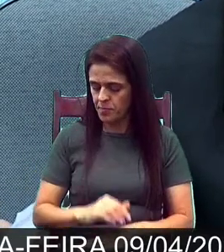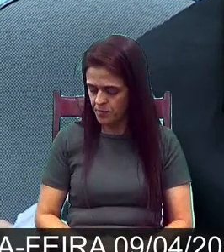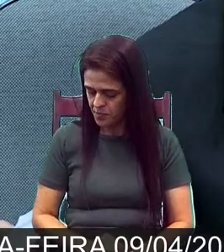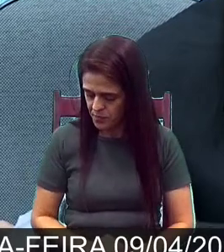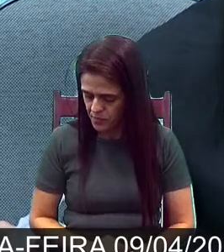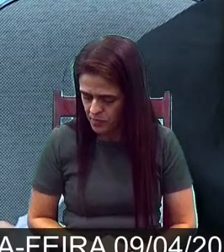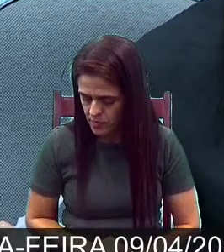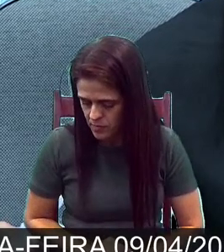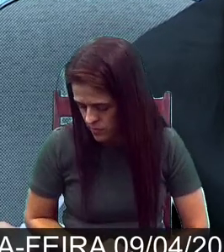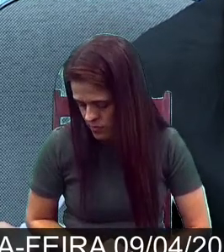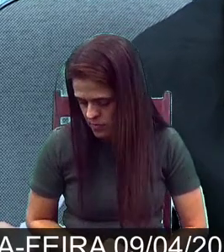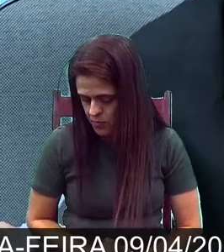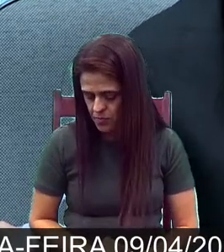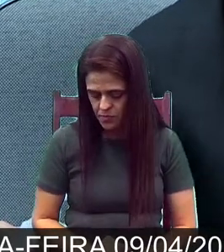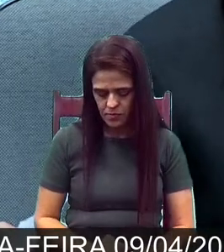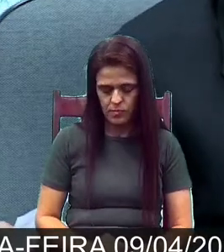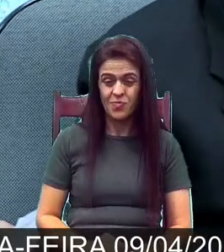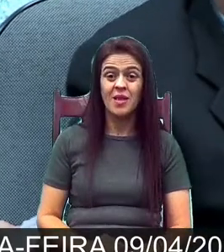fundamenta pela